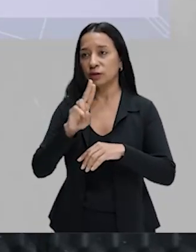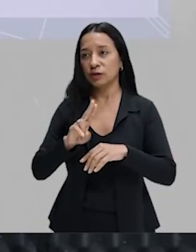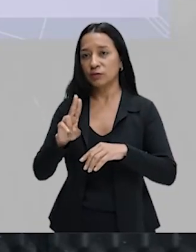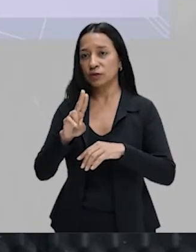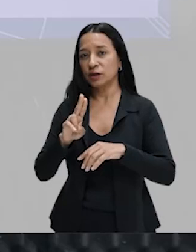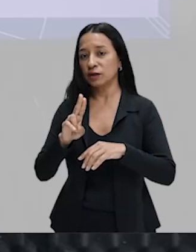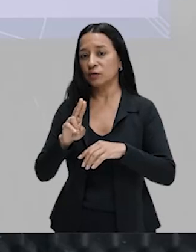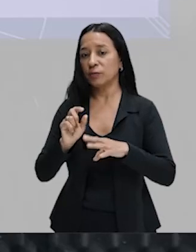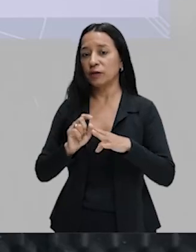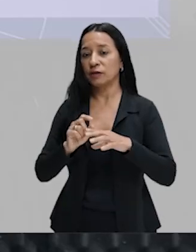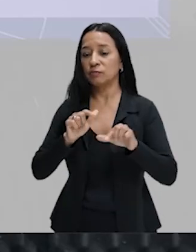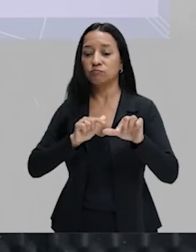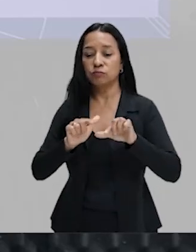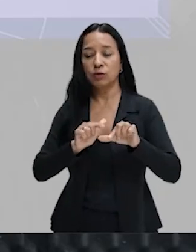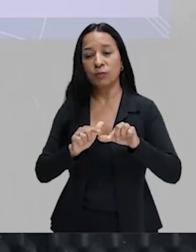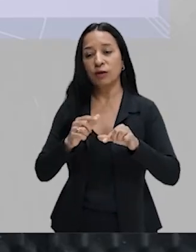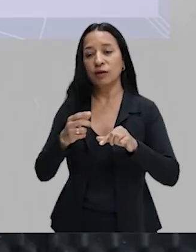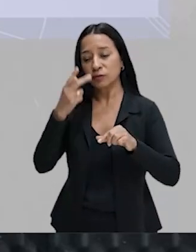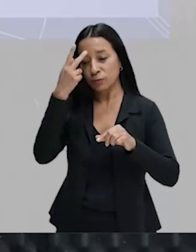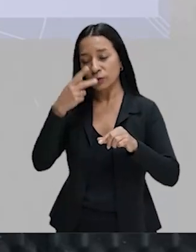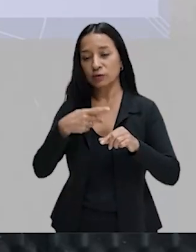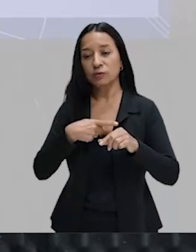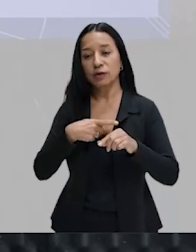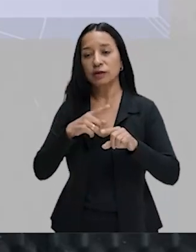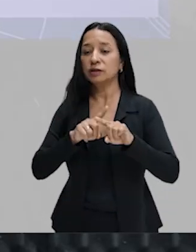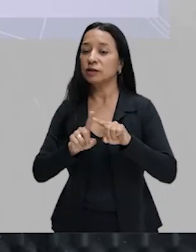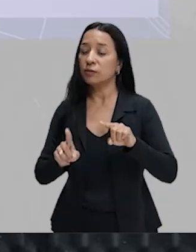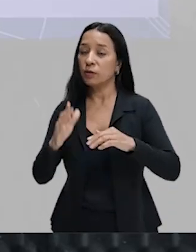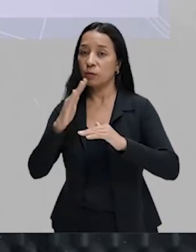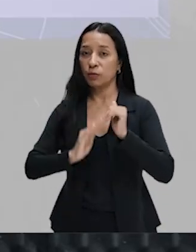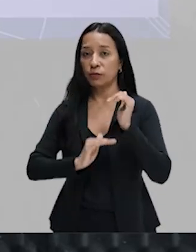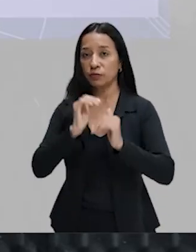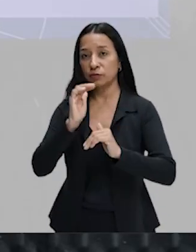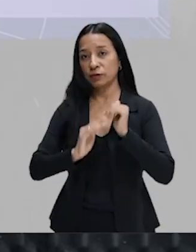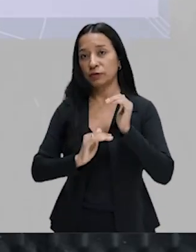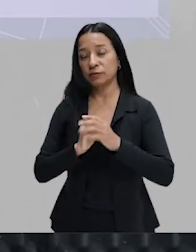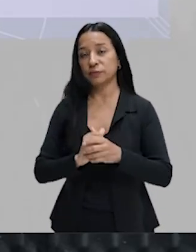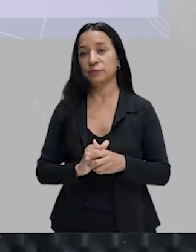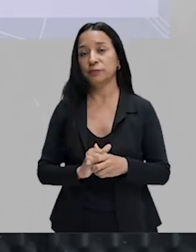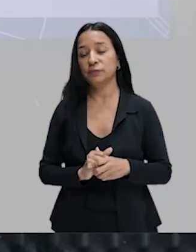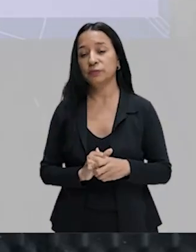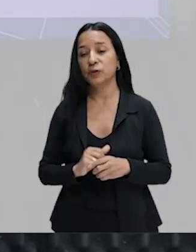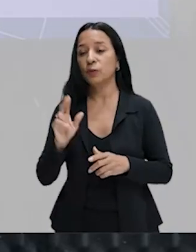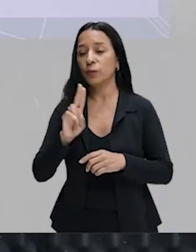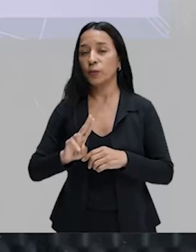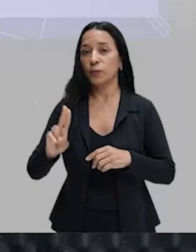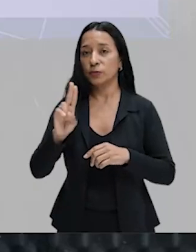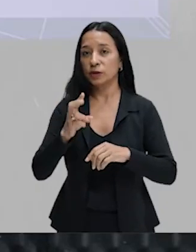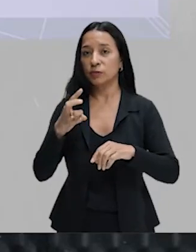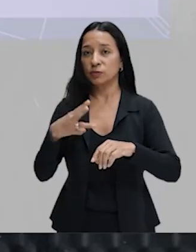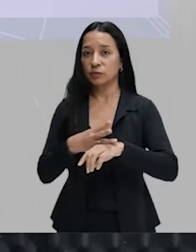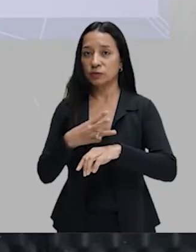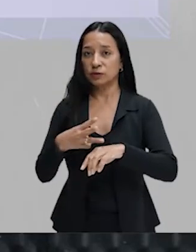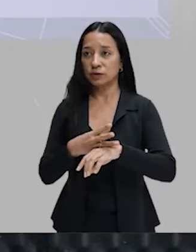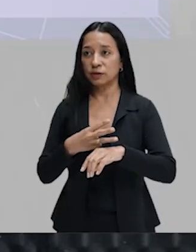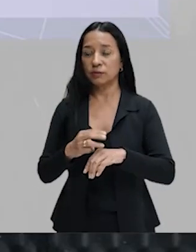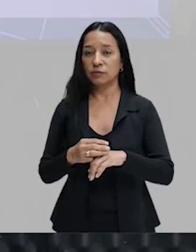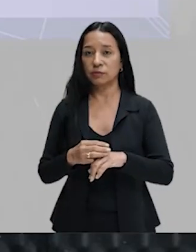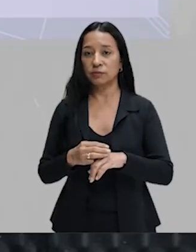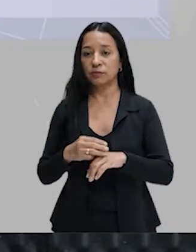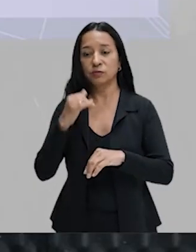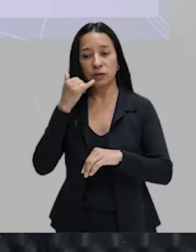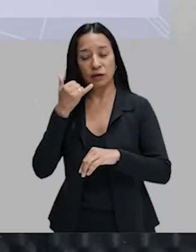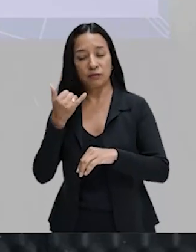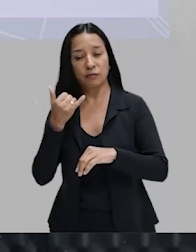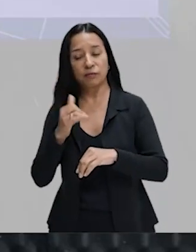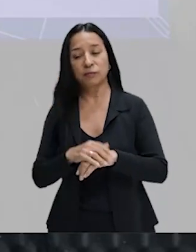questões pessoais quanto para as questões profissionais. Não é assim? Nós utilizamos o WhatsApp do nosso smartphone,